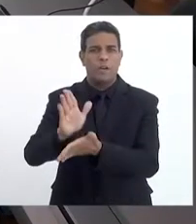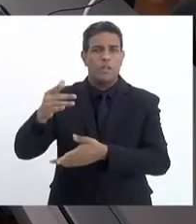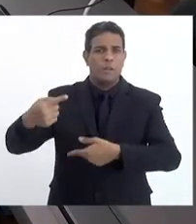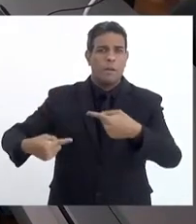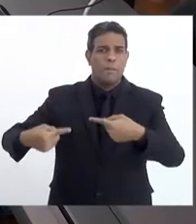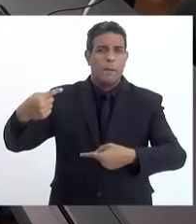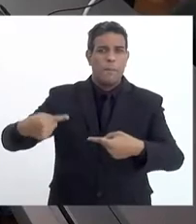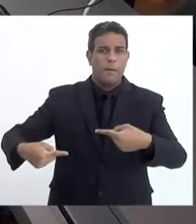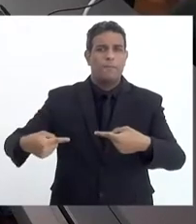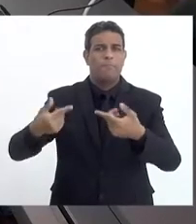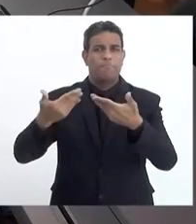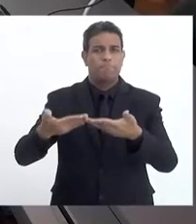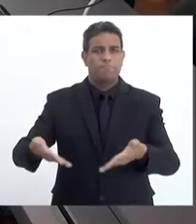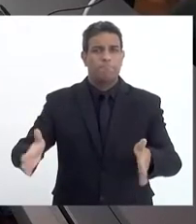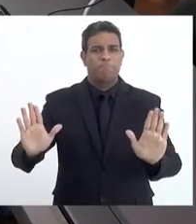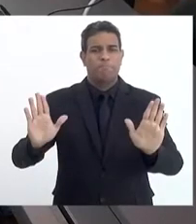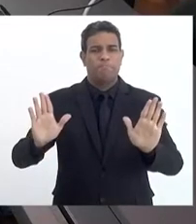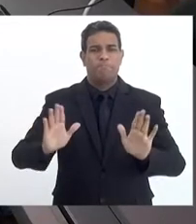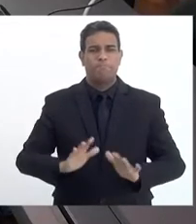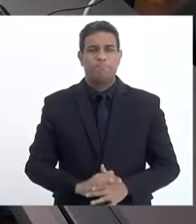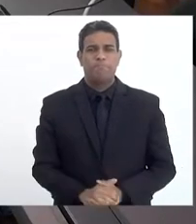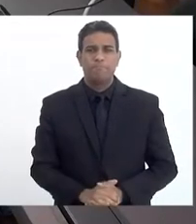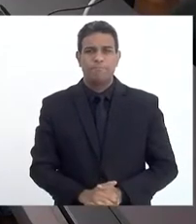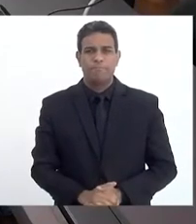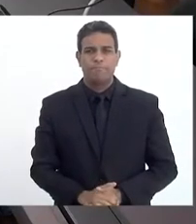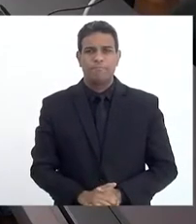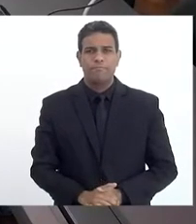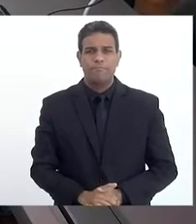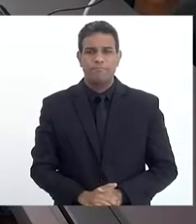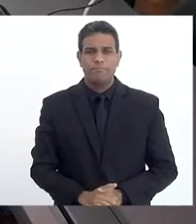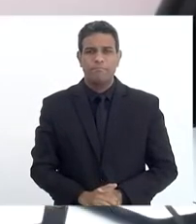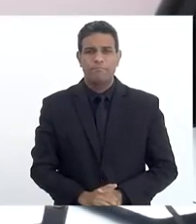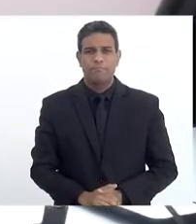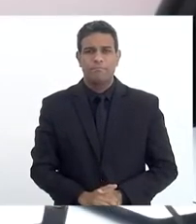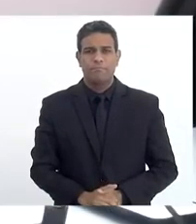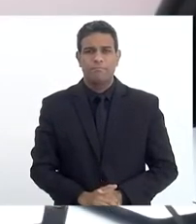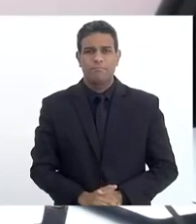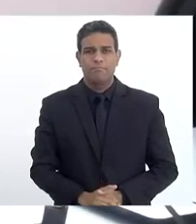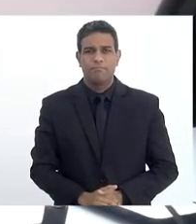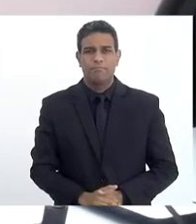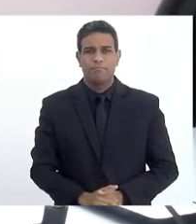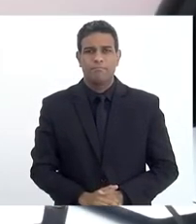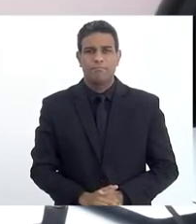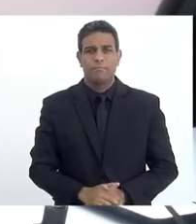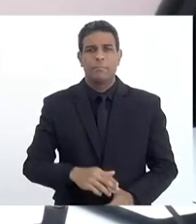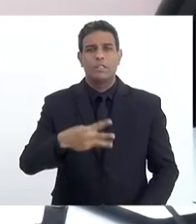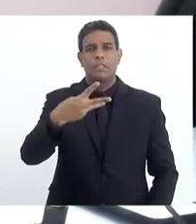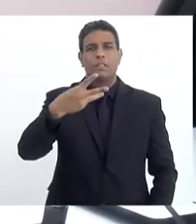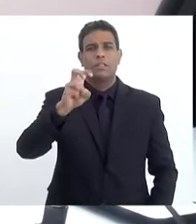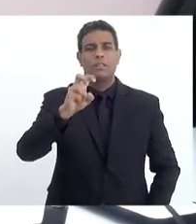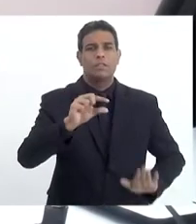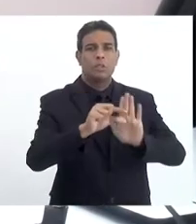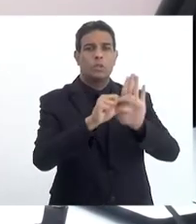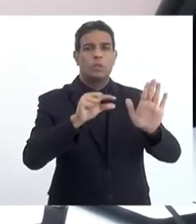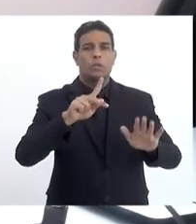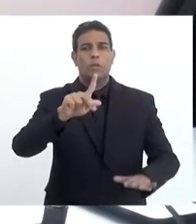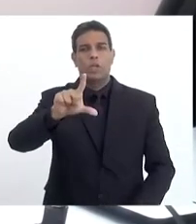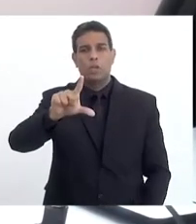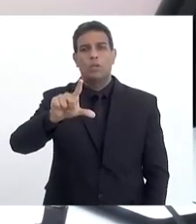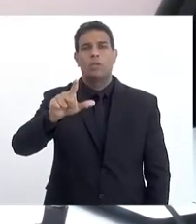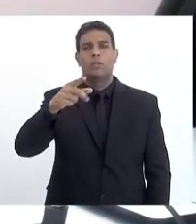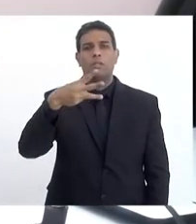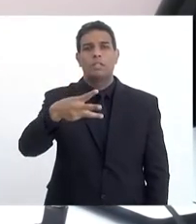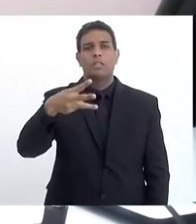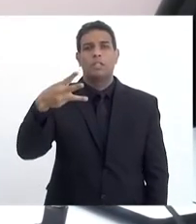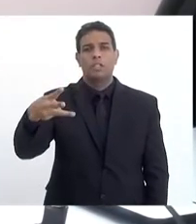em votação, aprovado. 36. Projeto de lei